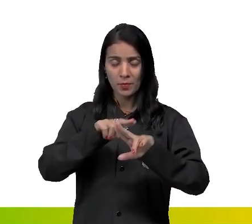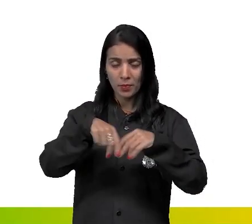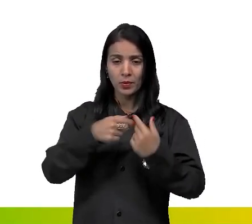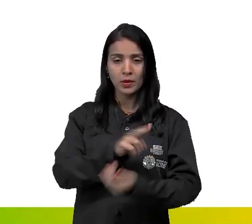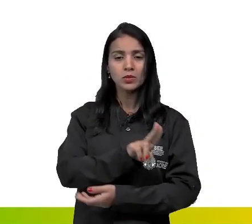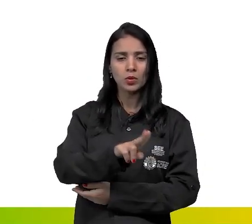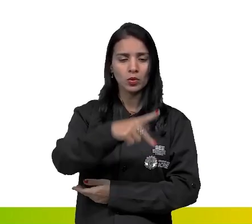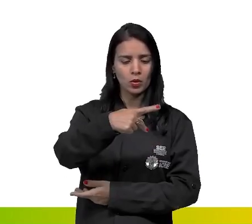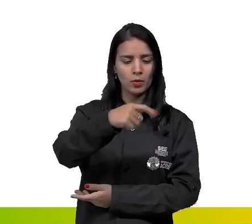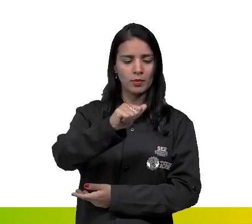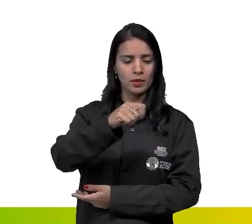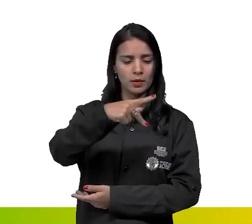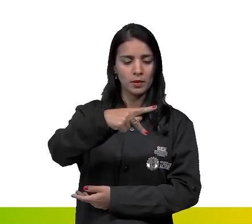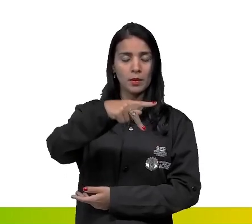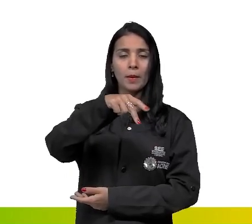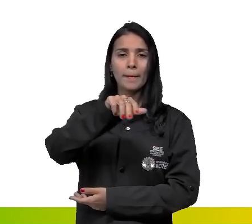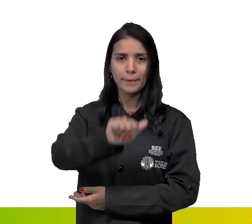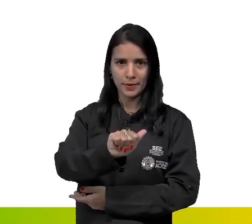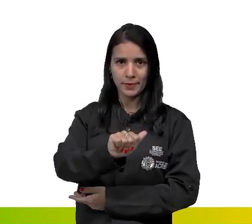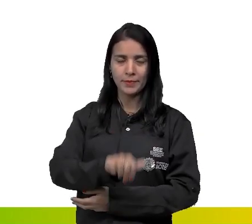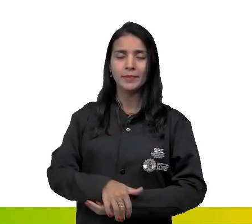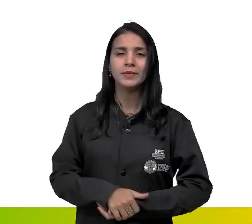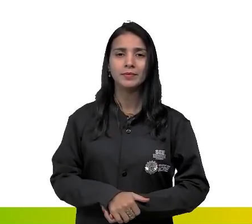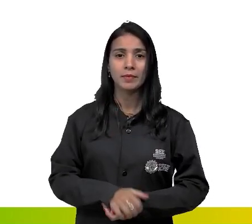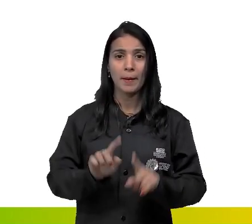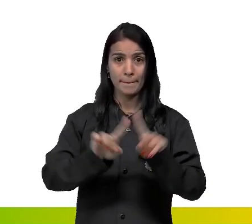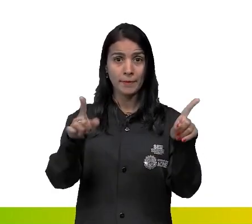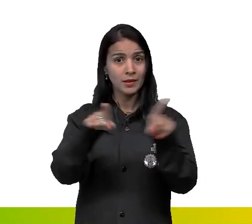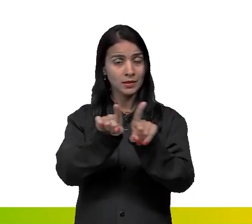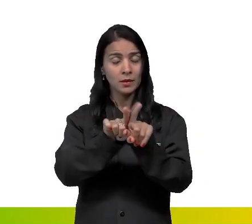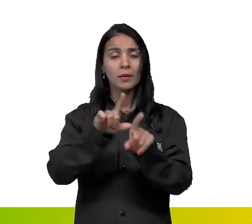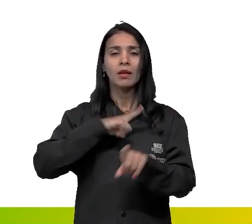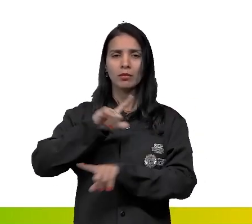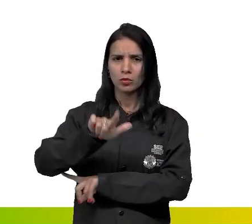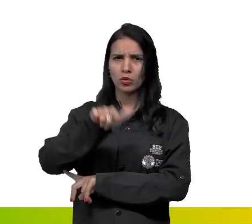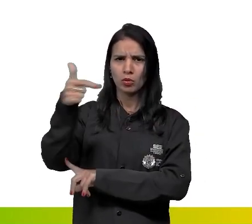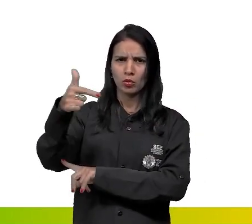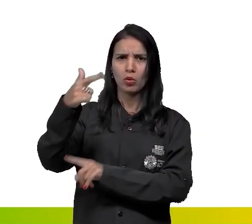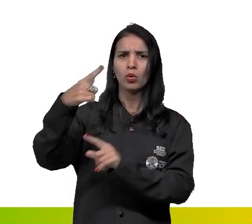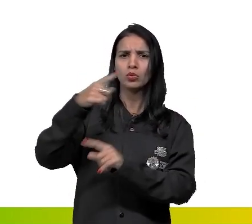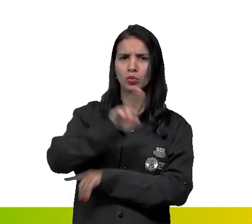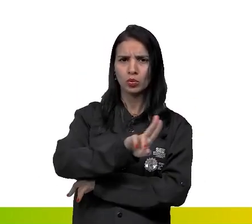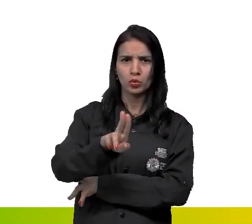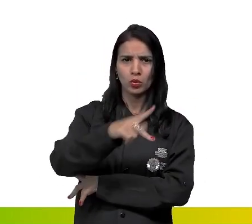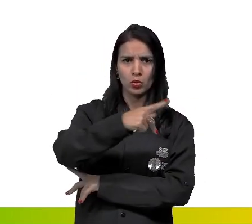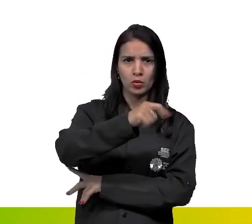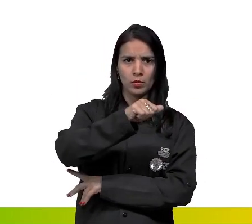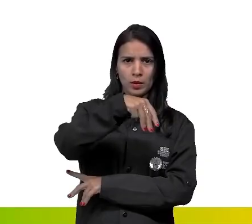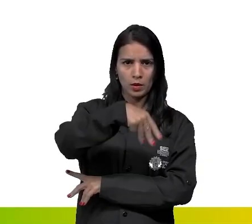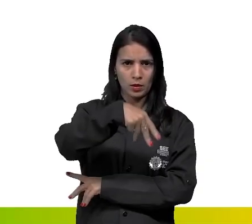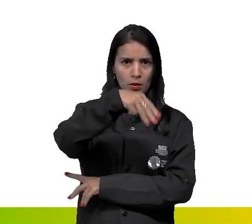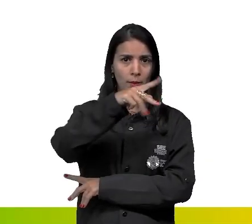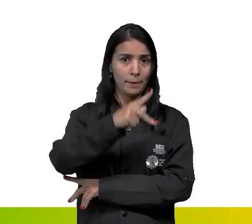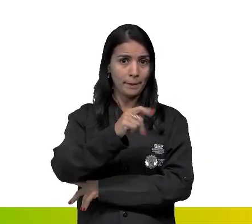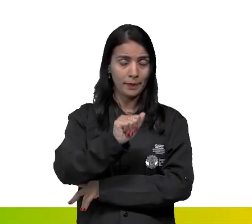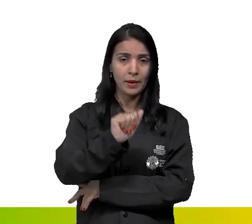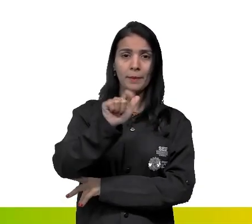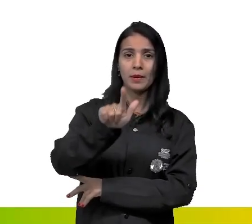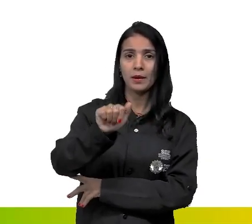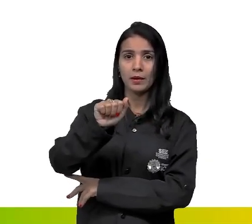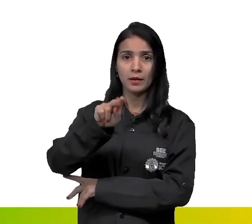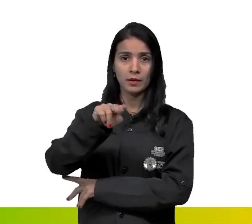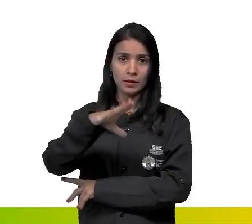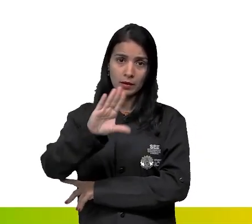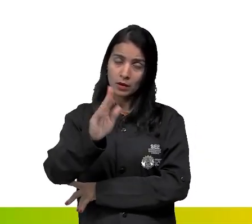Pampa Gaúcho, mas ele é conhecido também com o nome apenas de Pampa. Existem algumas nomenclaturas em